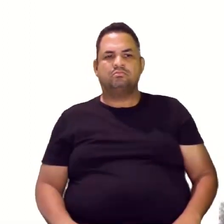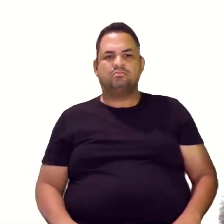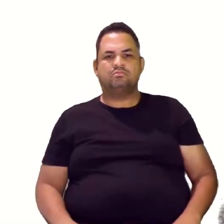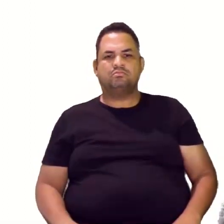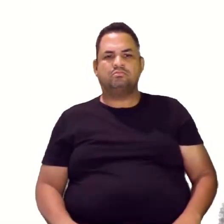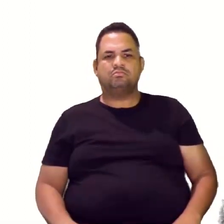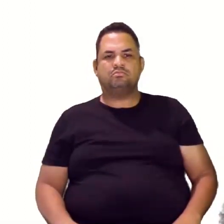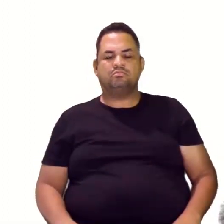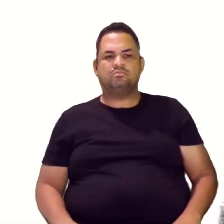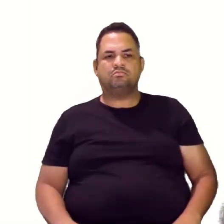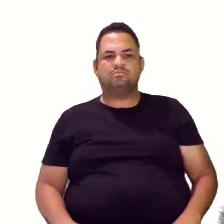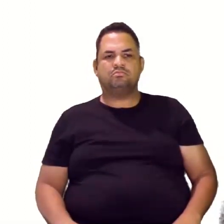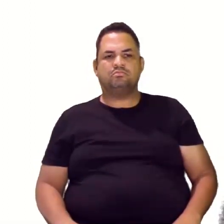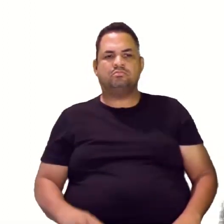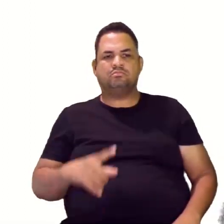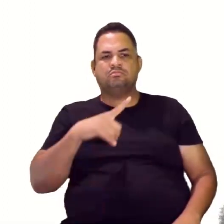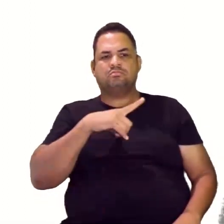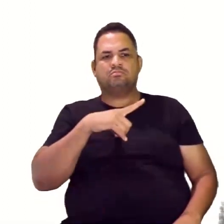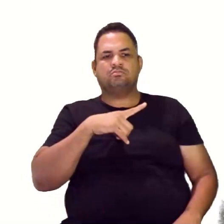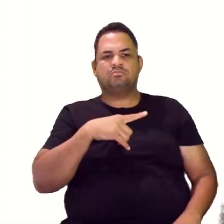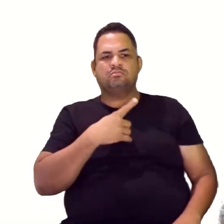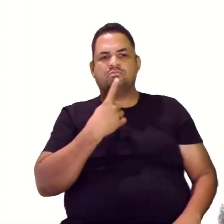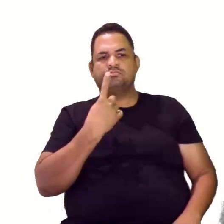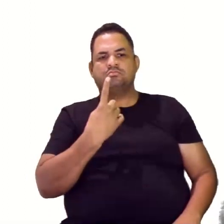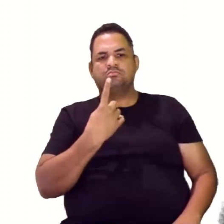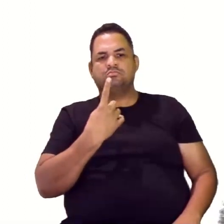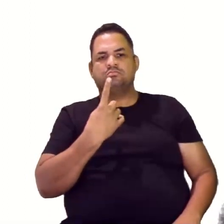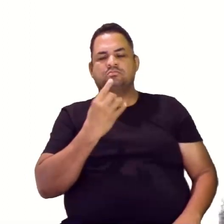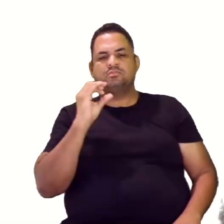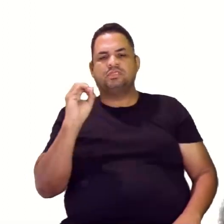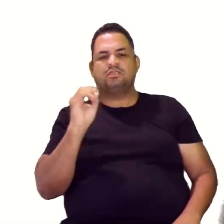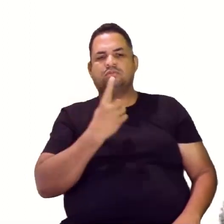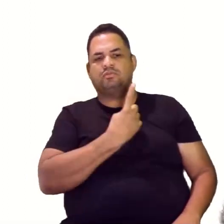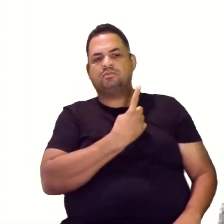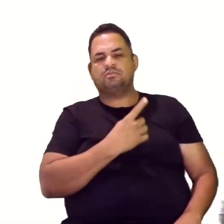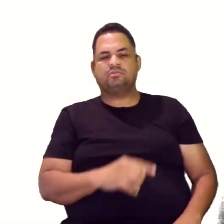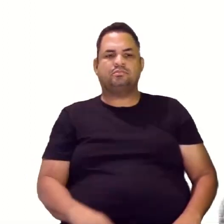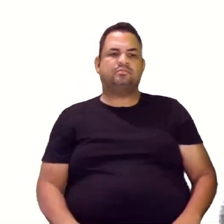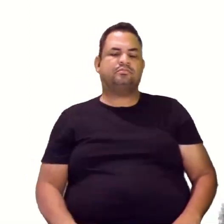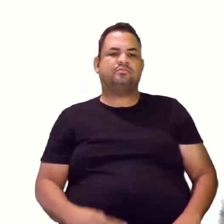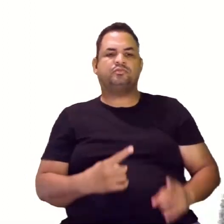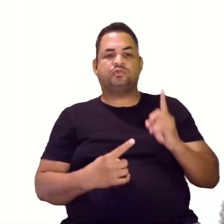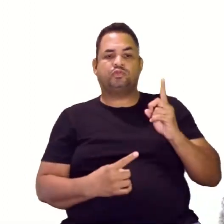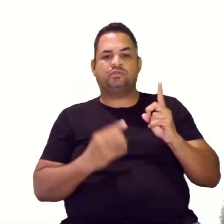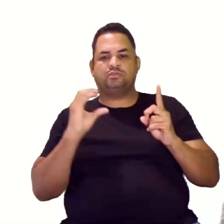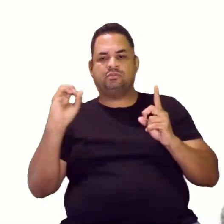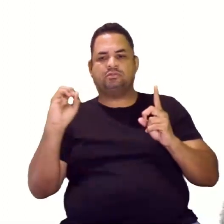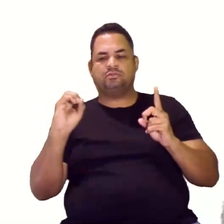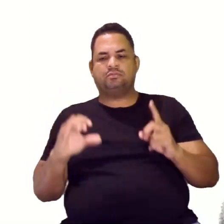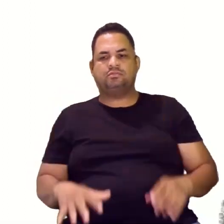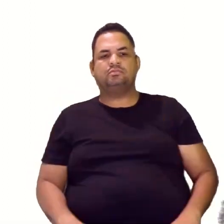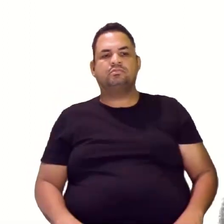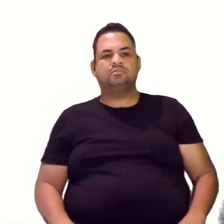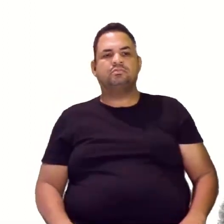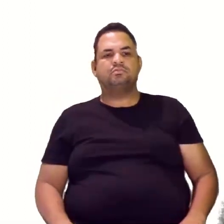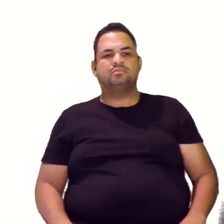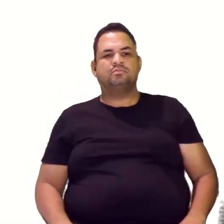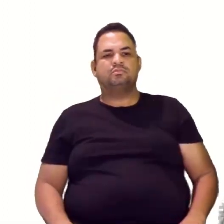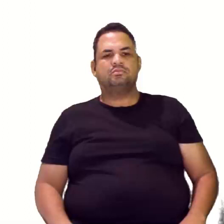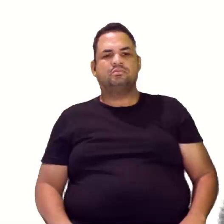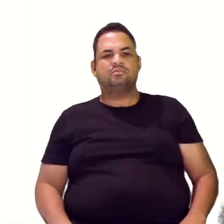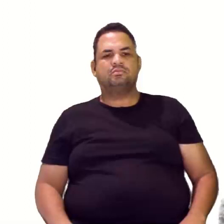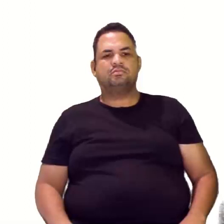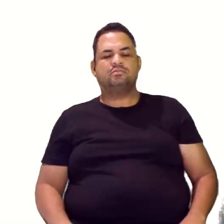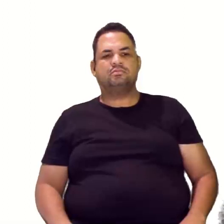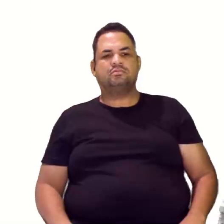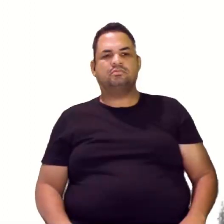Muito bem. Então, temos aqui 0 e 1. Ou melhor, 1 e 0, né? 1 e 0, x. Que é aquele ponto que todo mundo passa, né?